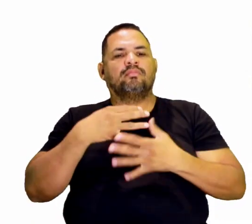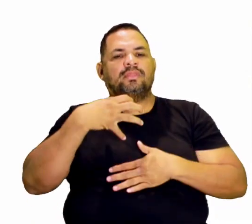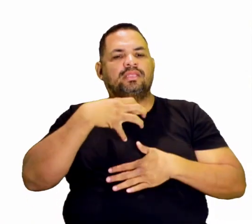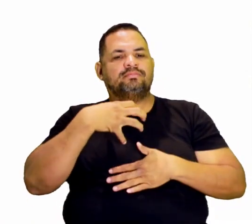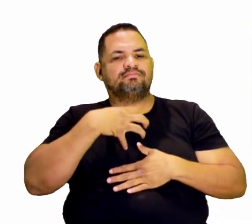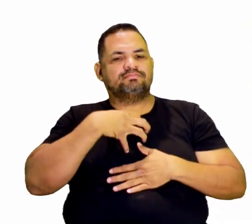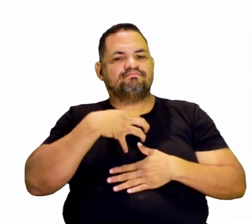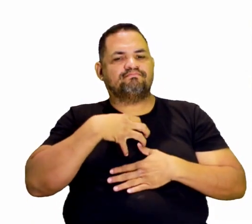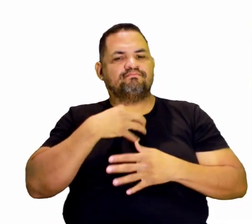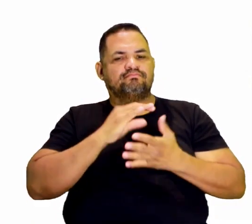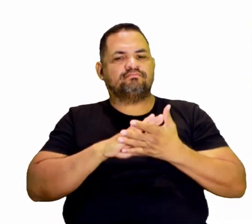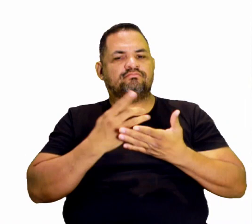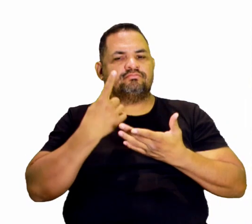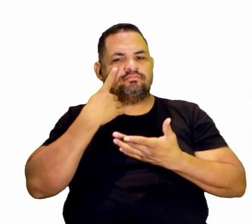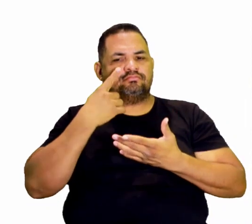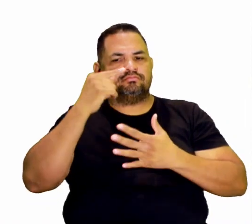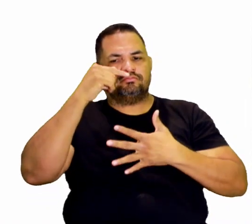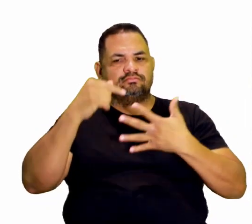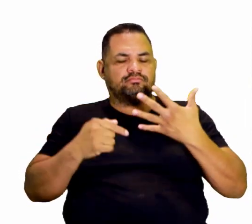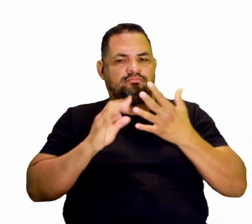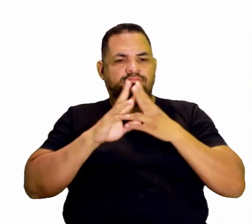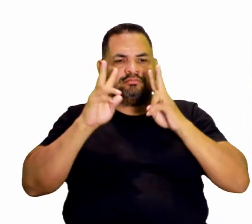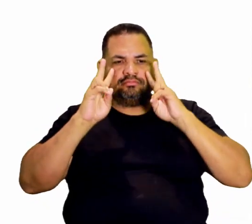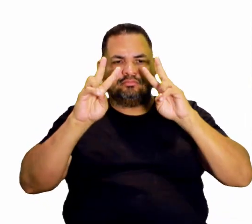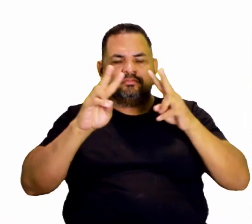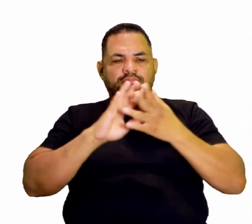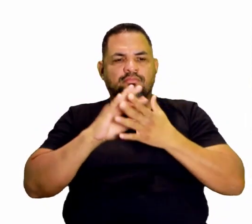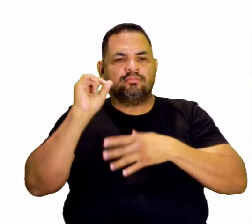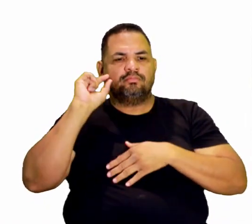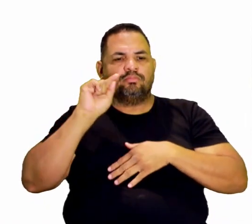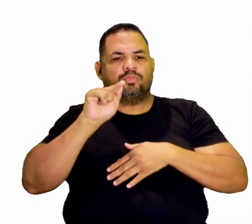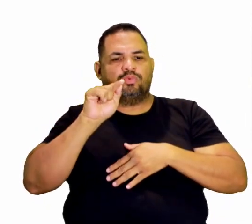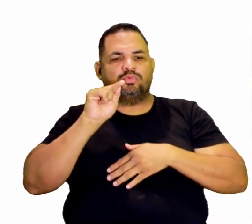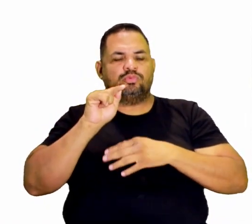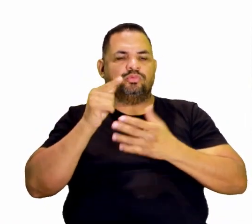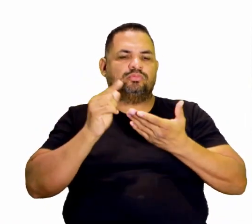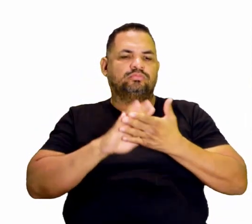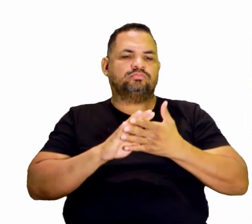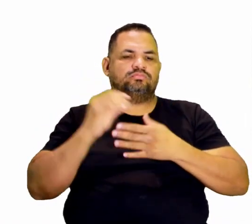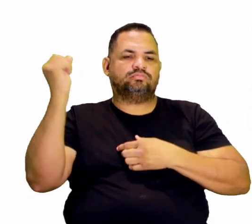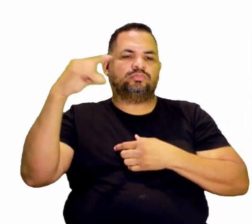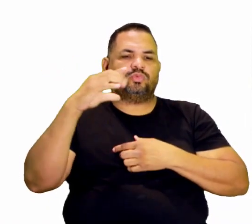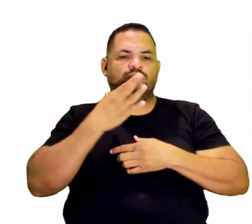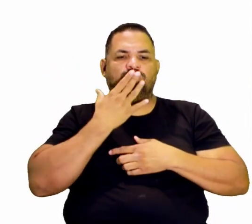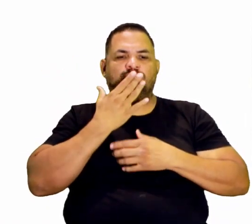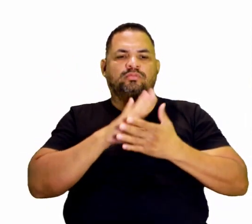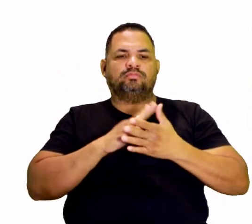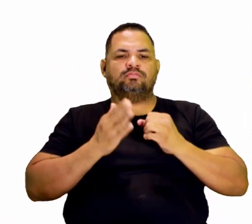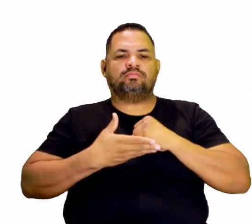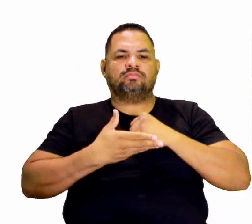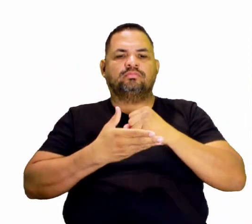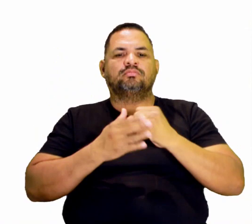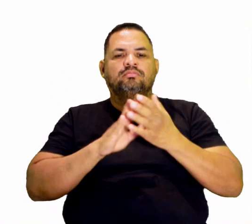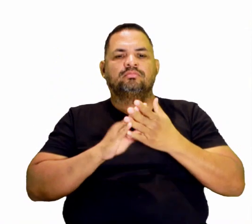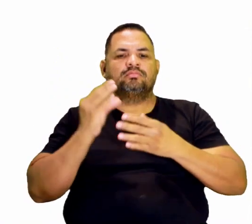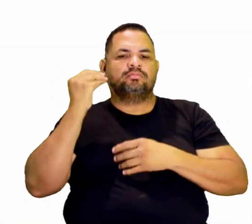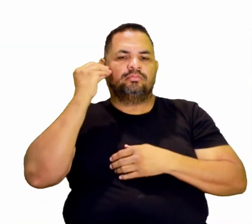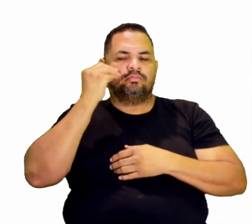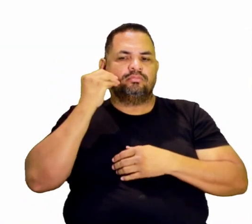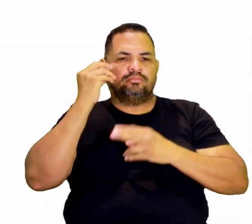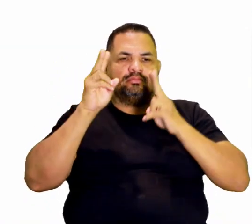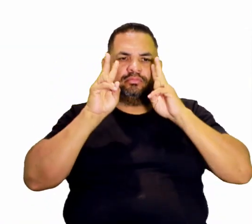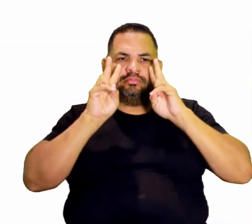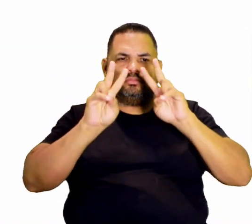destaca os elementos visuais como ponto, luz, cor, baseado na experiência visual.